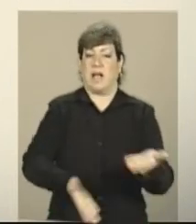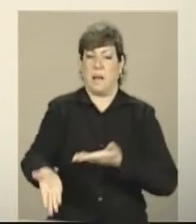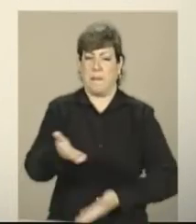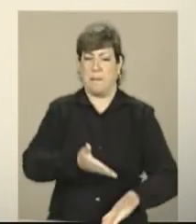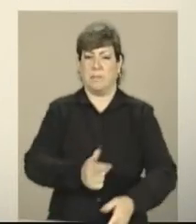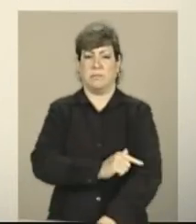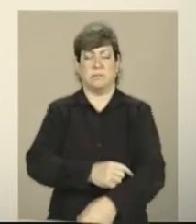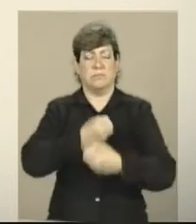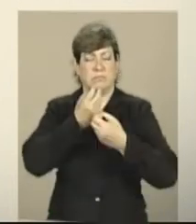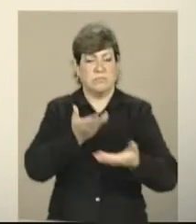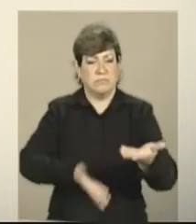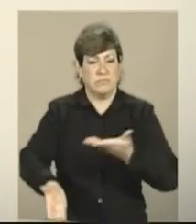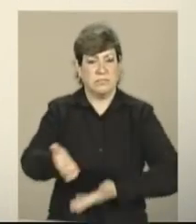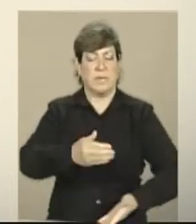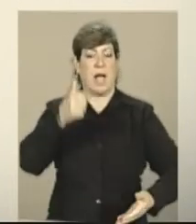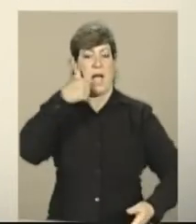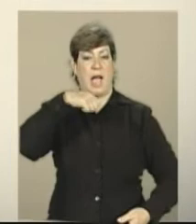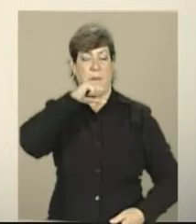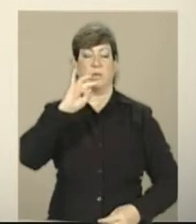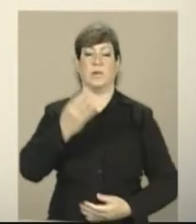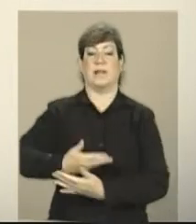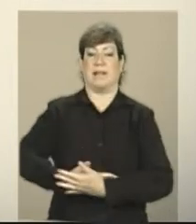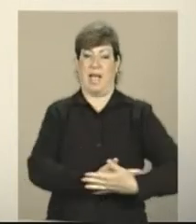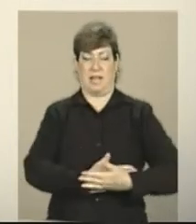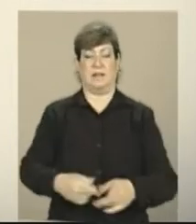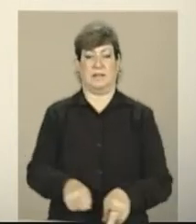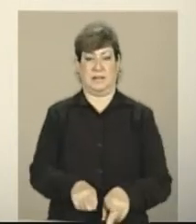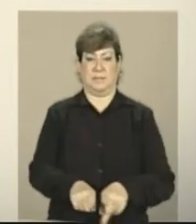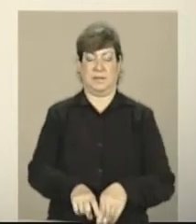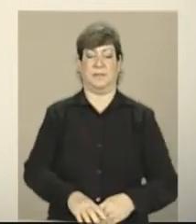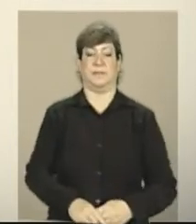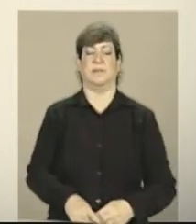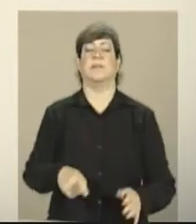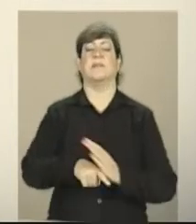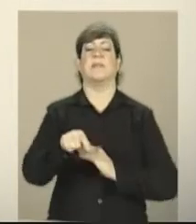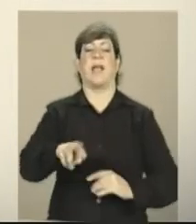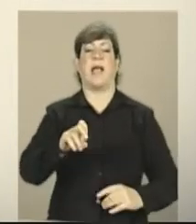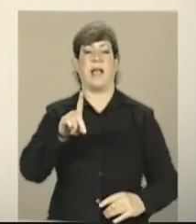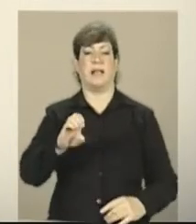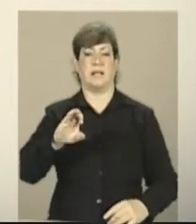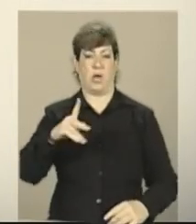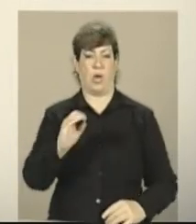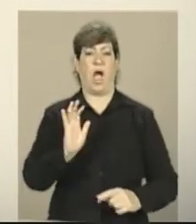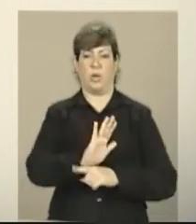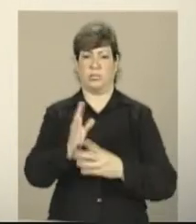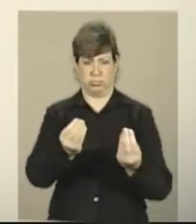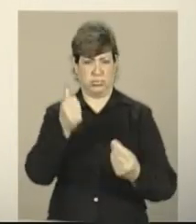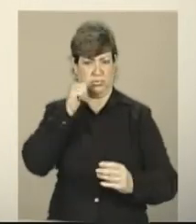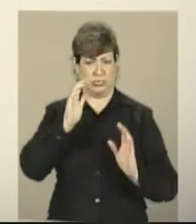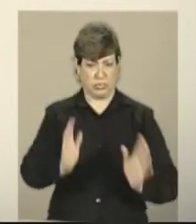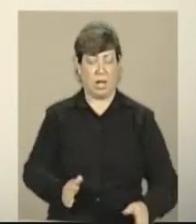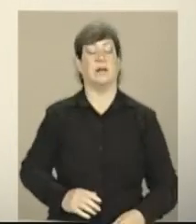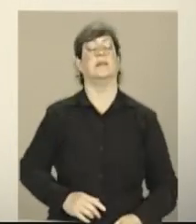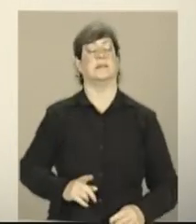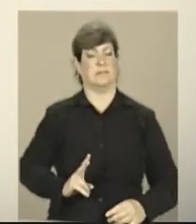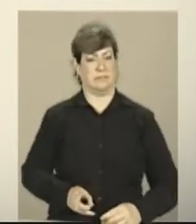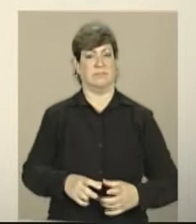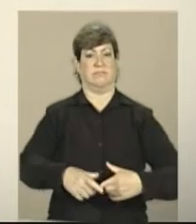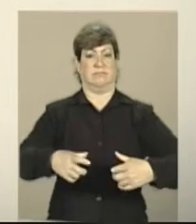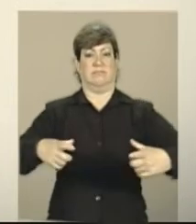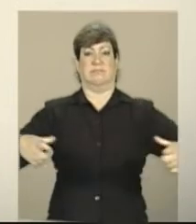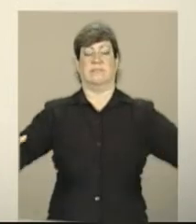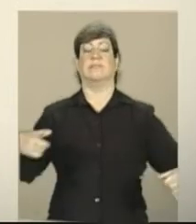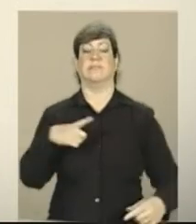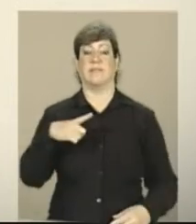humanizado às mães e aos bebês e a rede cegonha já está atendendo muitas mulheres presidenta cada vez mais